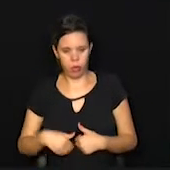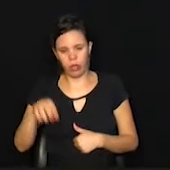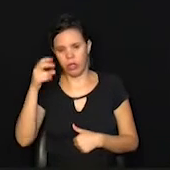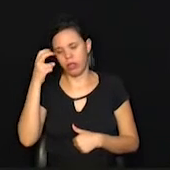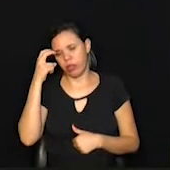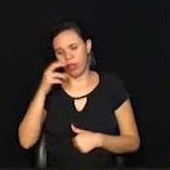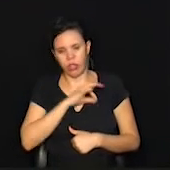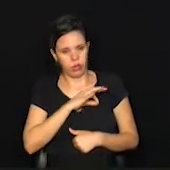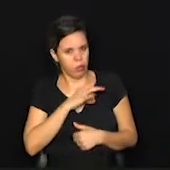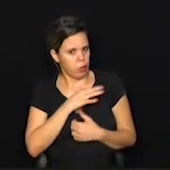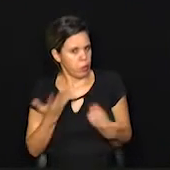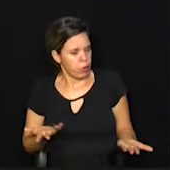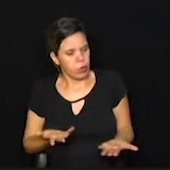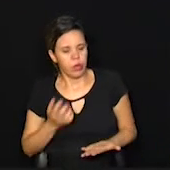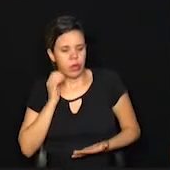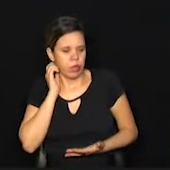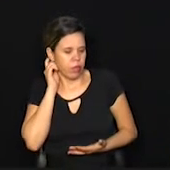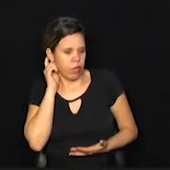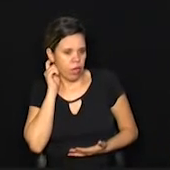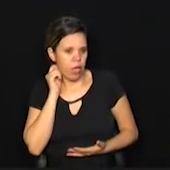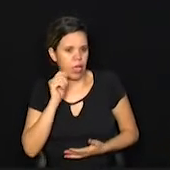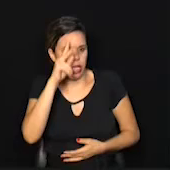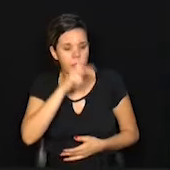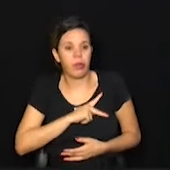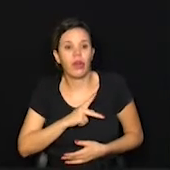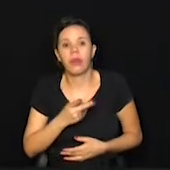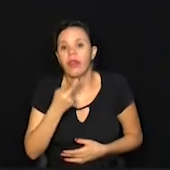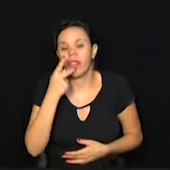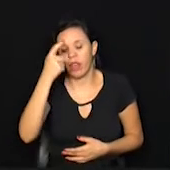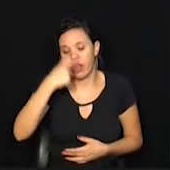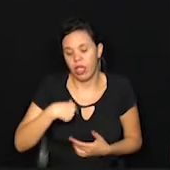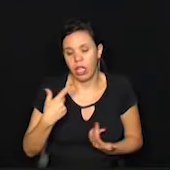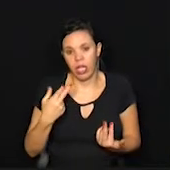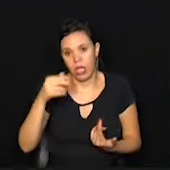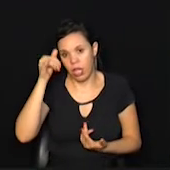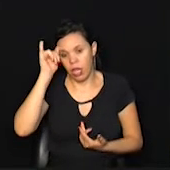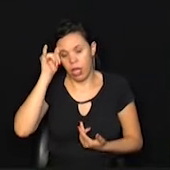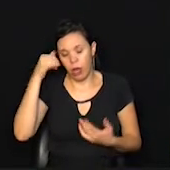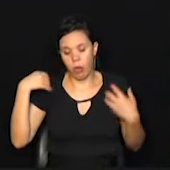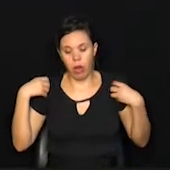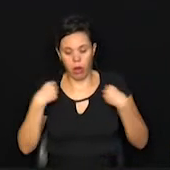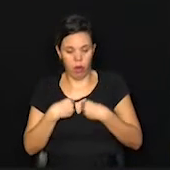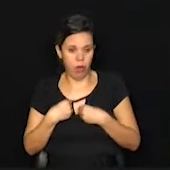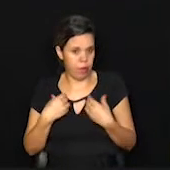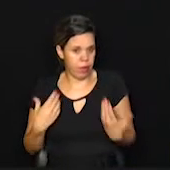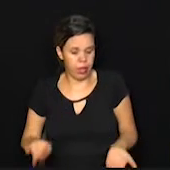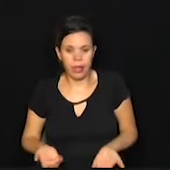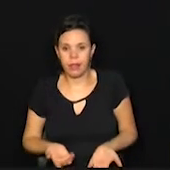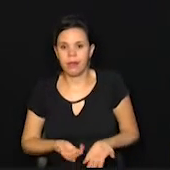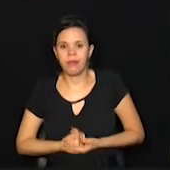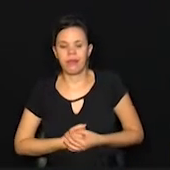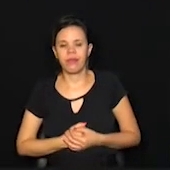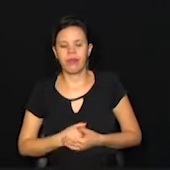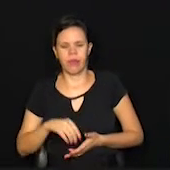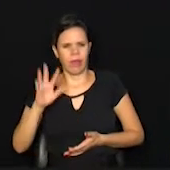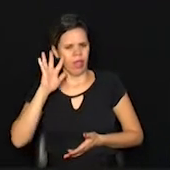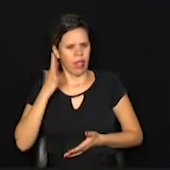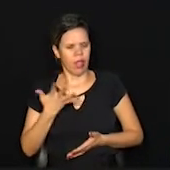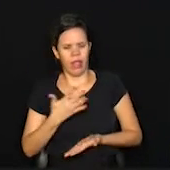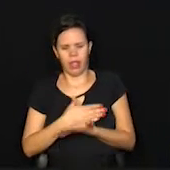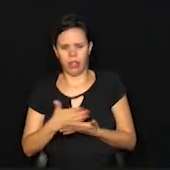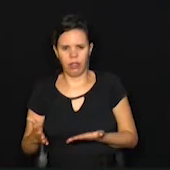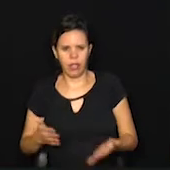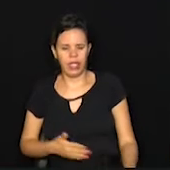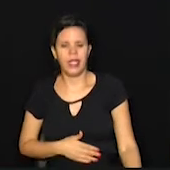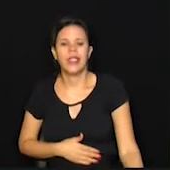e enfim desse geral ele próprio dizia que era uma vaca fardada pois bem esse cara resolveu iniciar